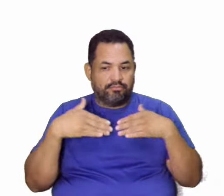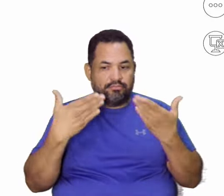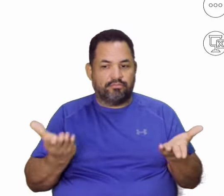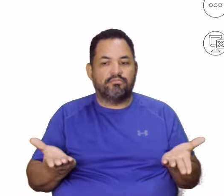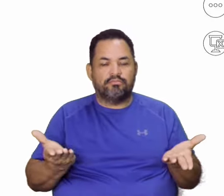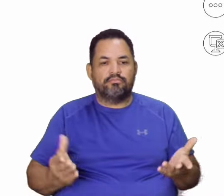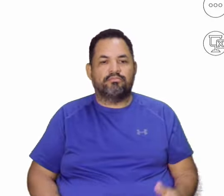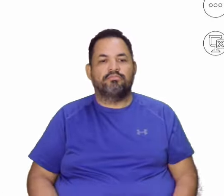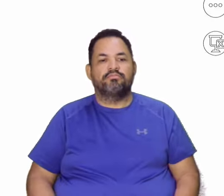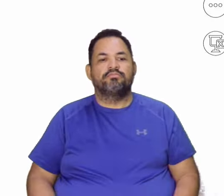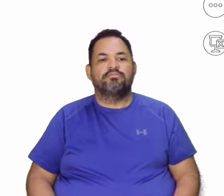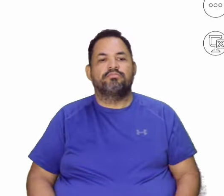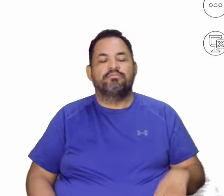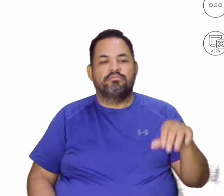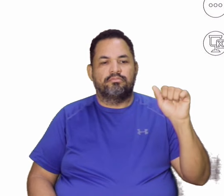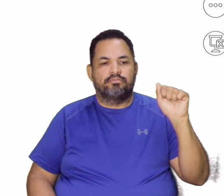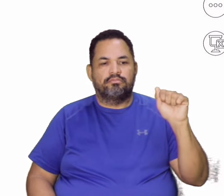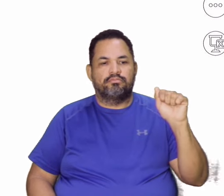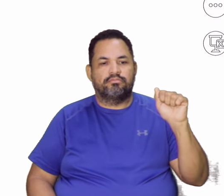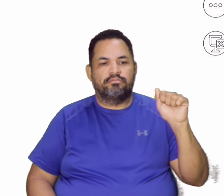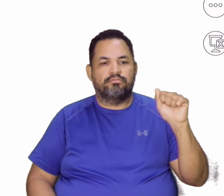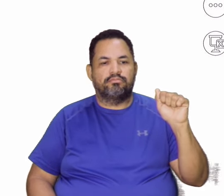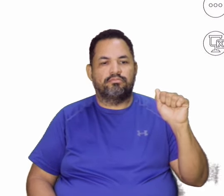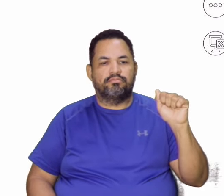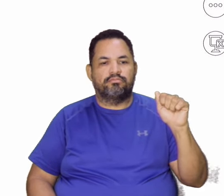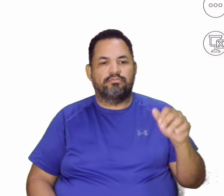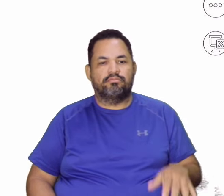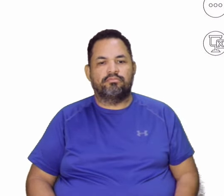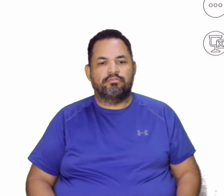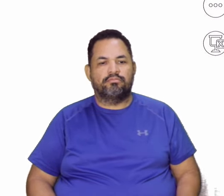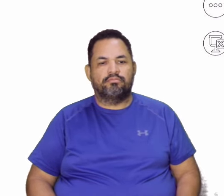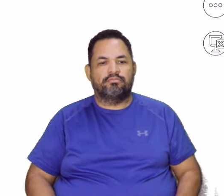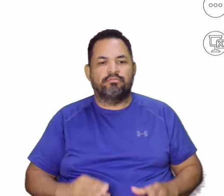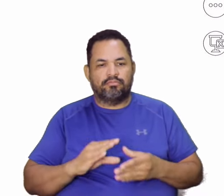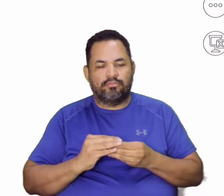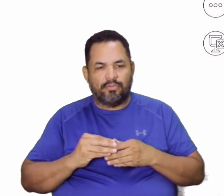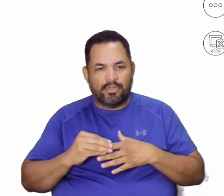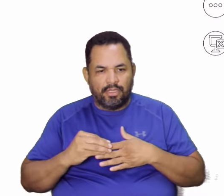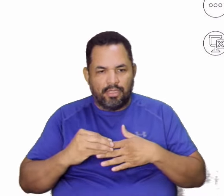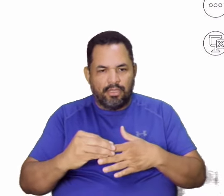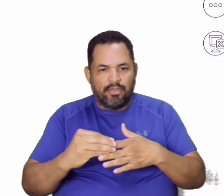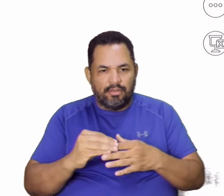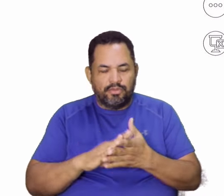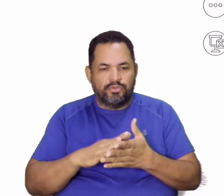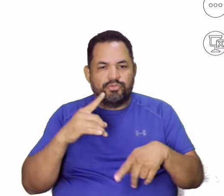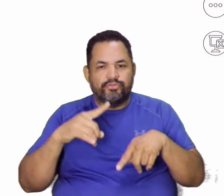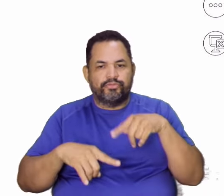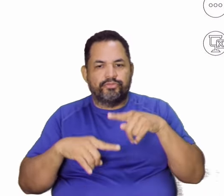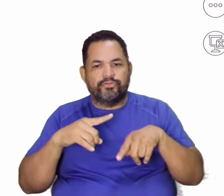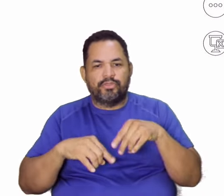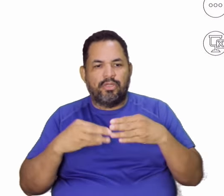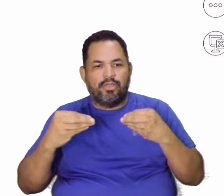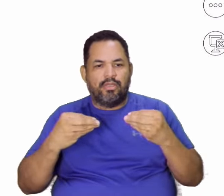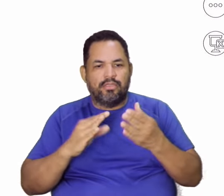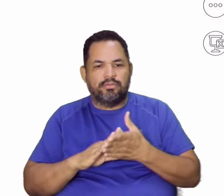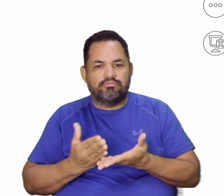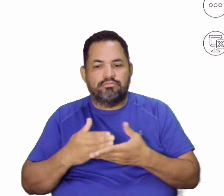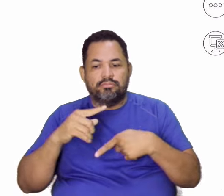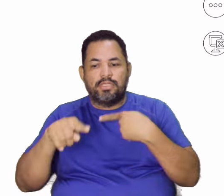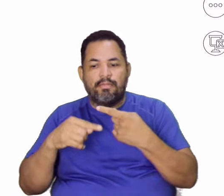opções letra A levar resíduos orgânicos e Plásticos e deixá-los no local